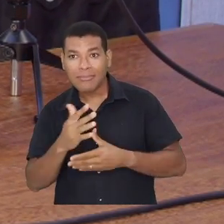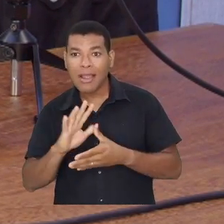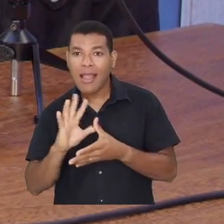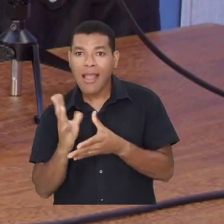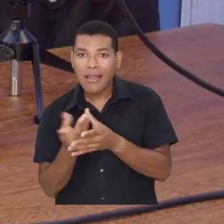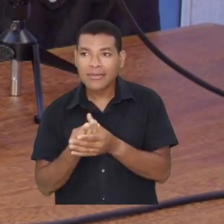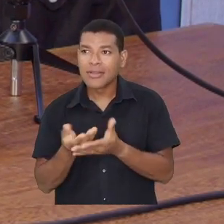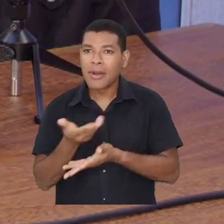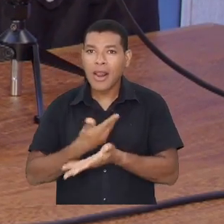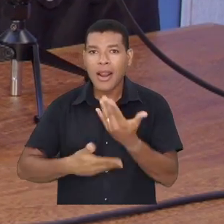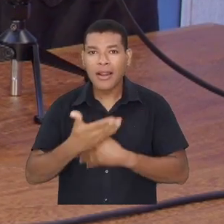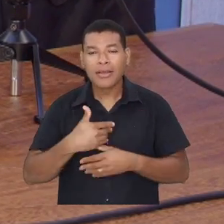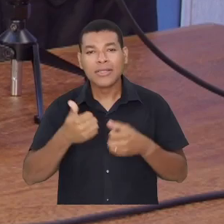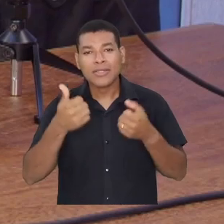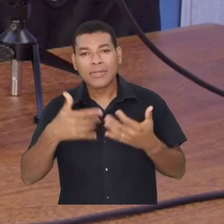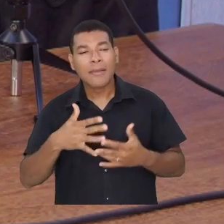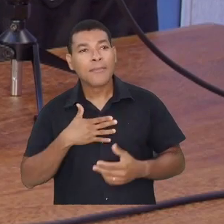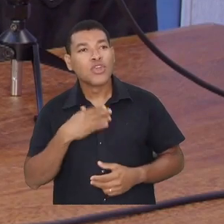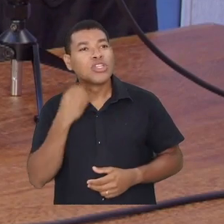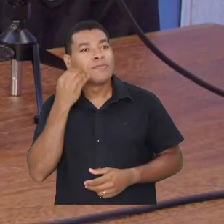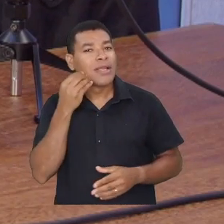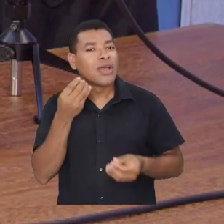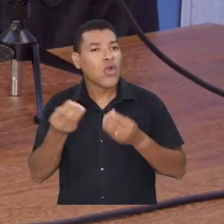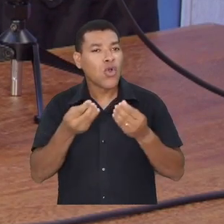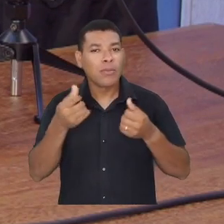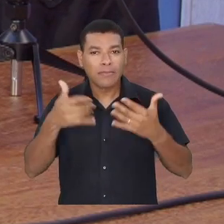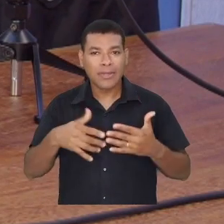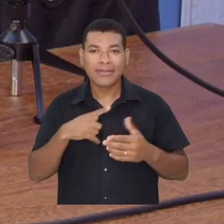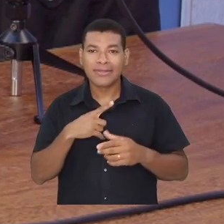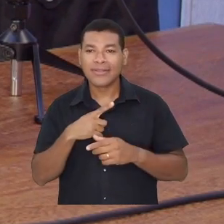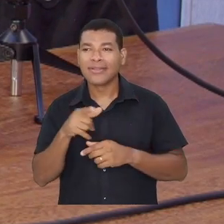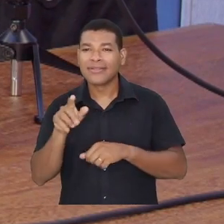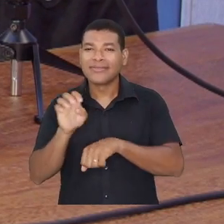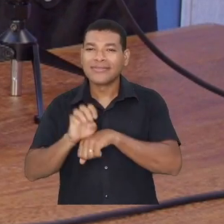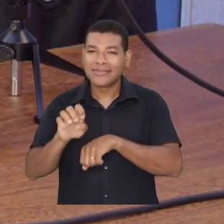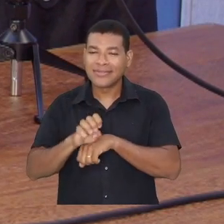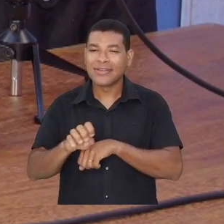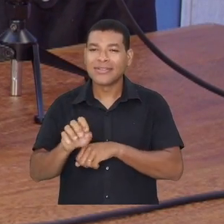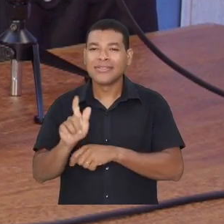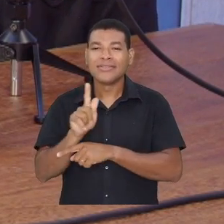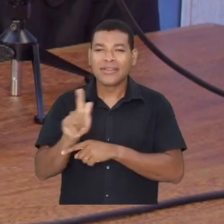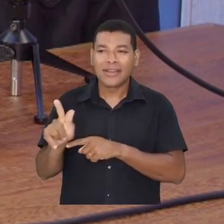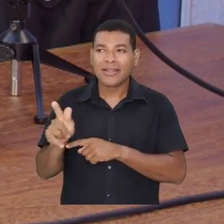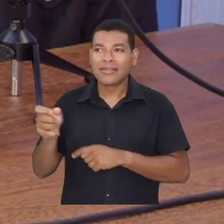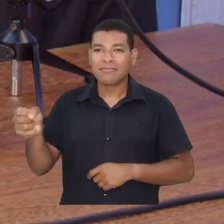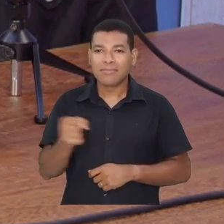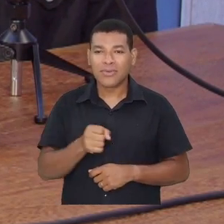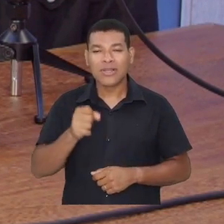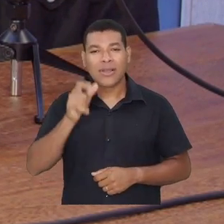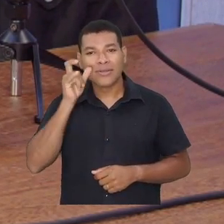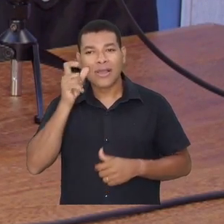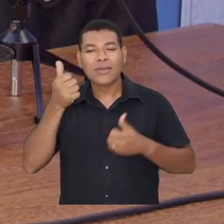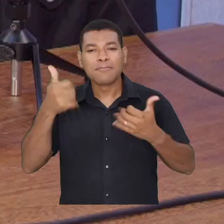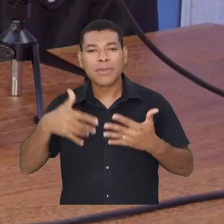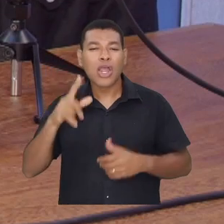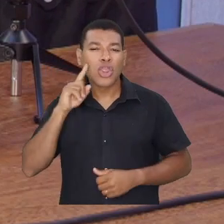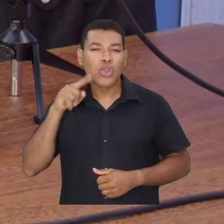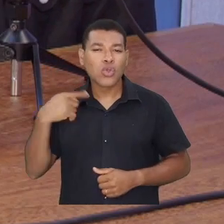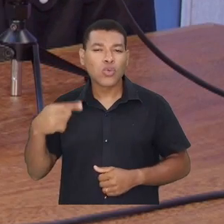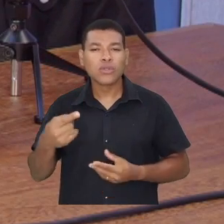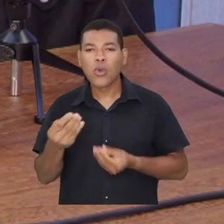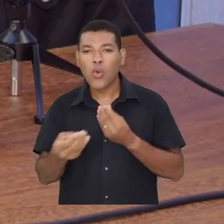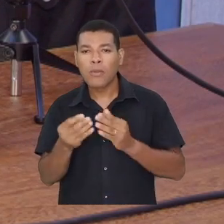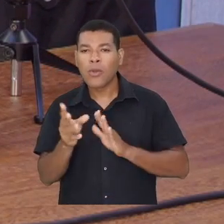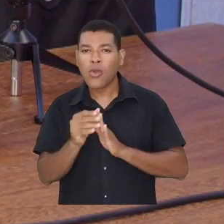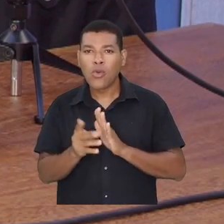como foi a sua experiência. A gente traz bastante os nossos estagiários, nossos gerentes, para o nosso Instagram, para eles contarem do dia a dia, o conteúdo que